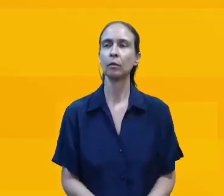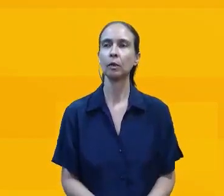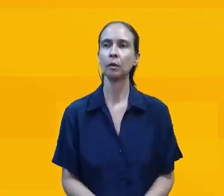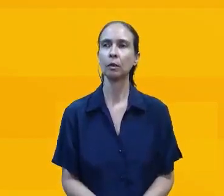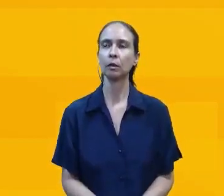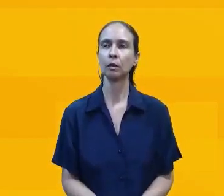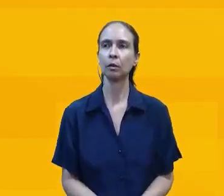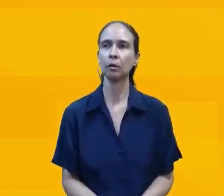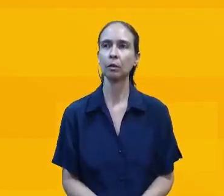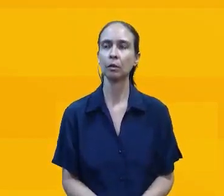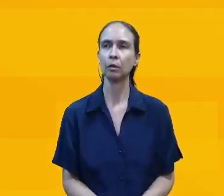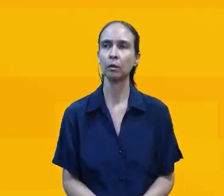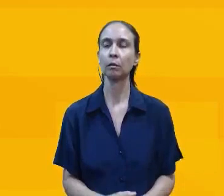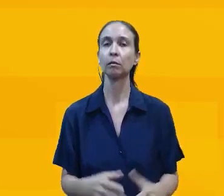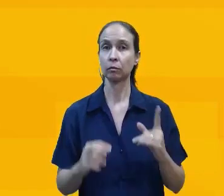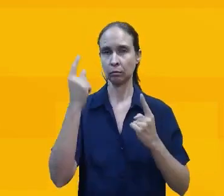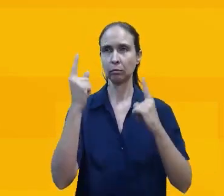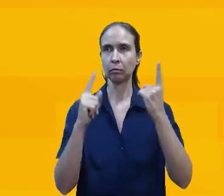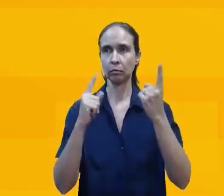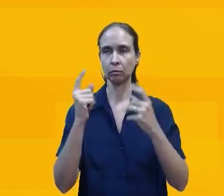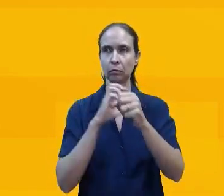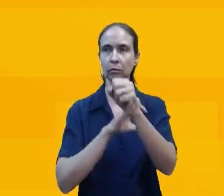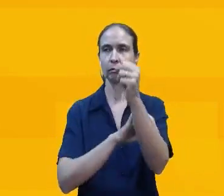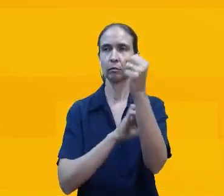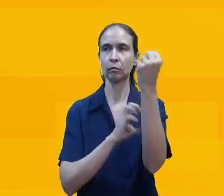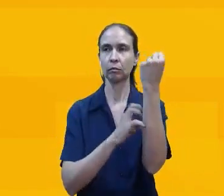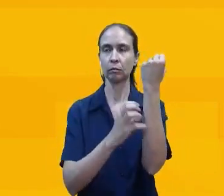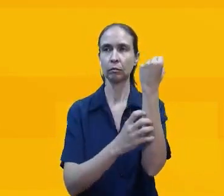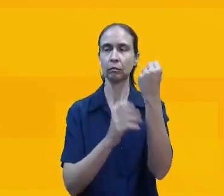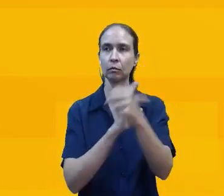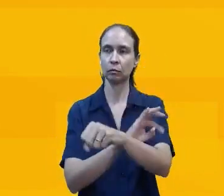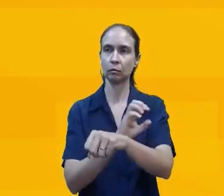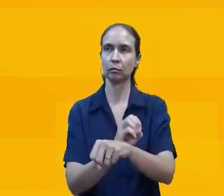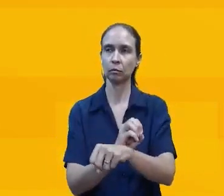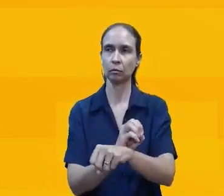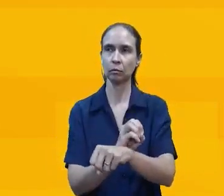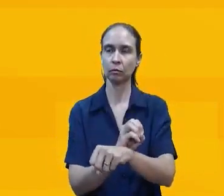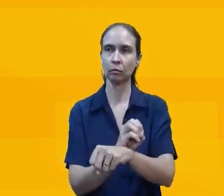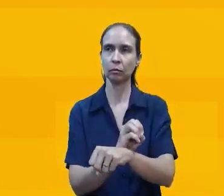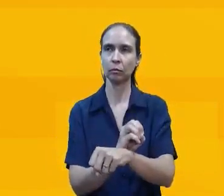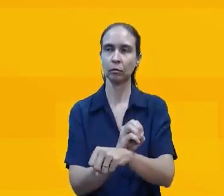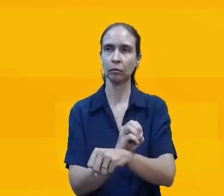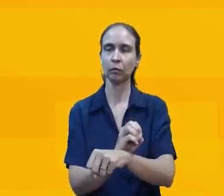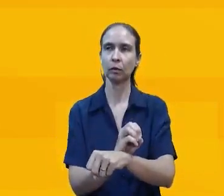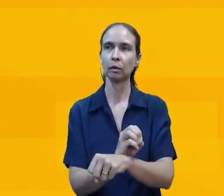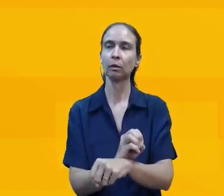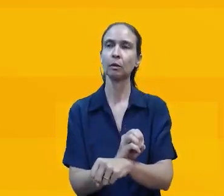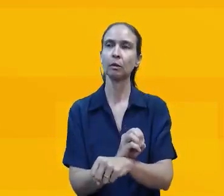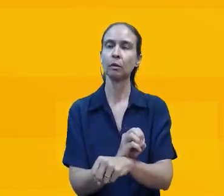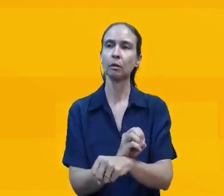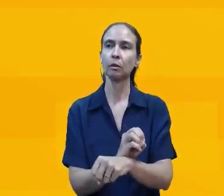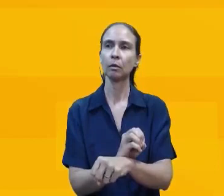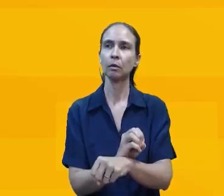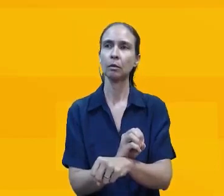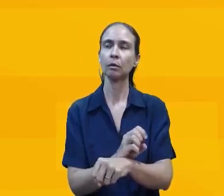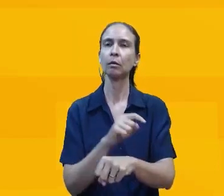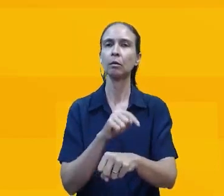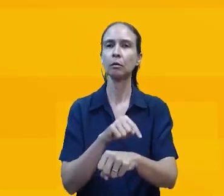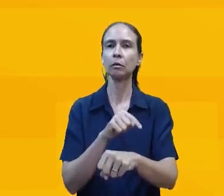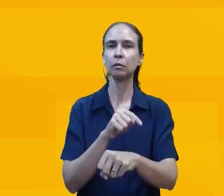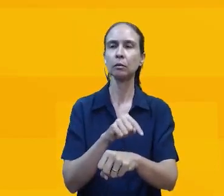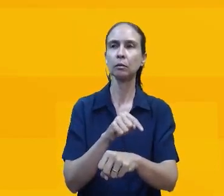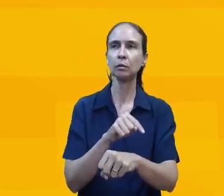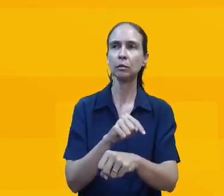a produção do abacaxi tocantinense, ela é. Aí o estado tem clima